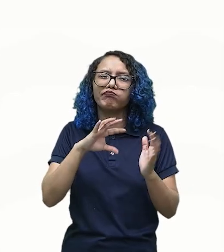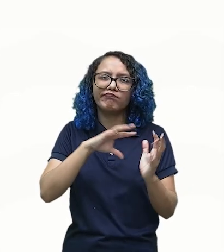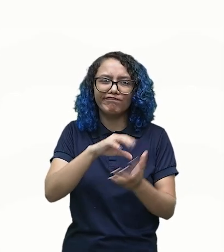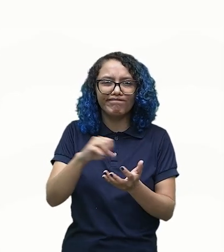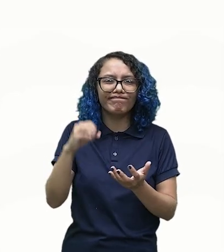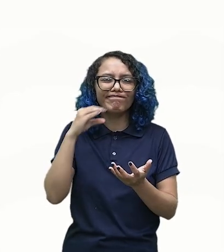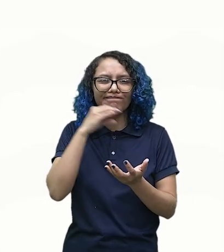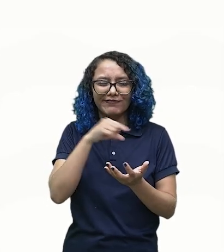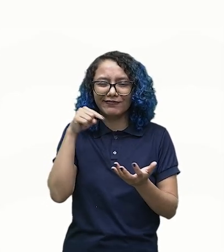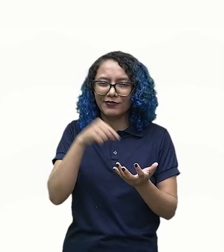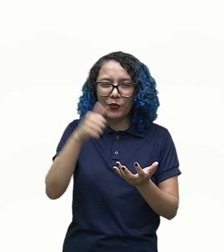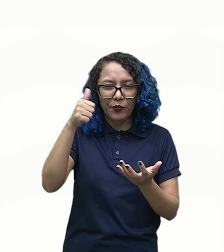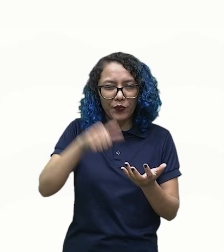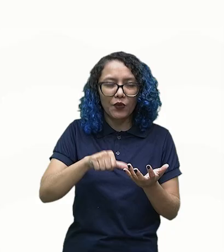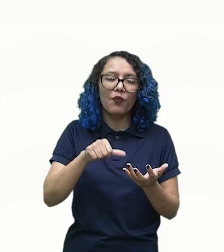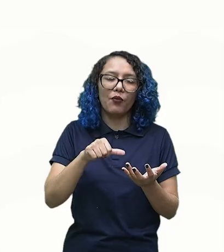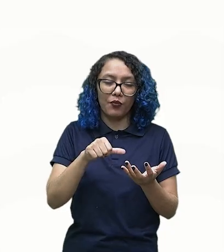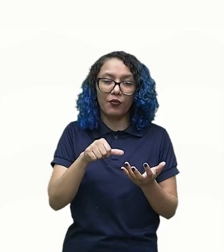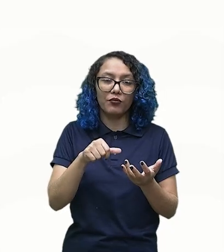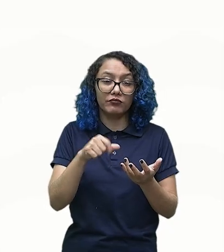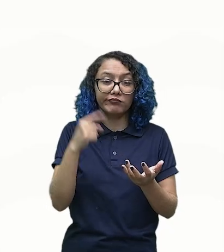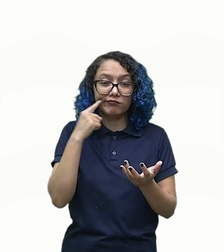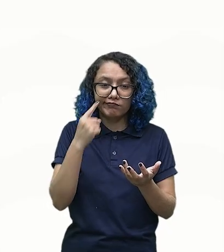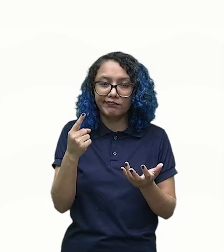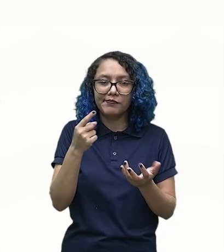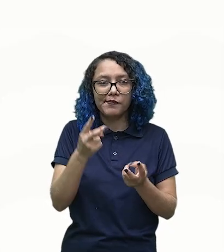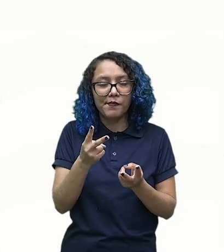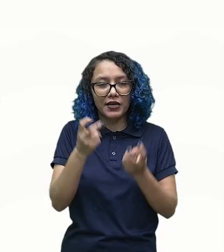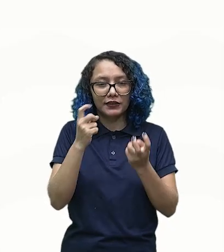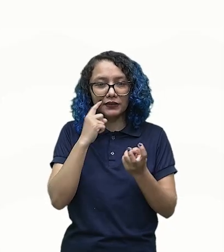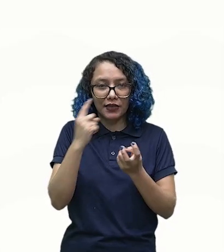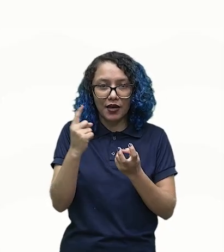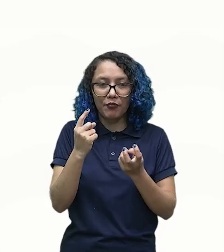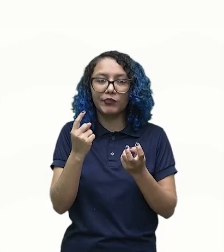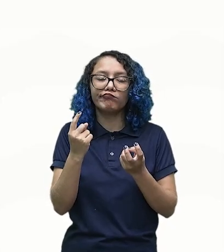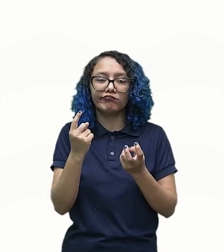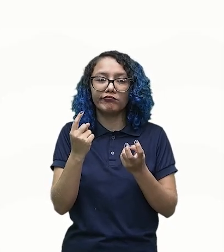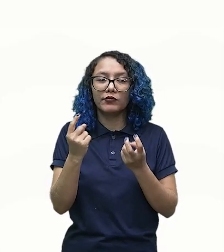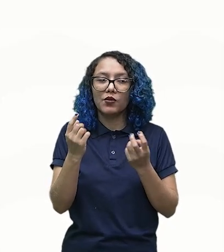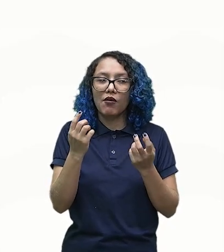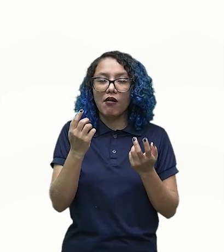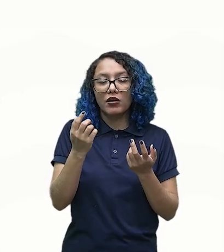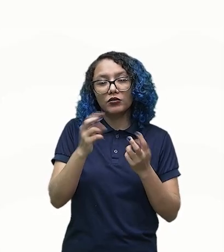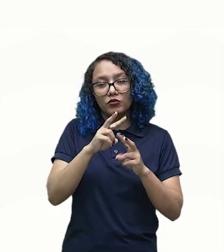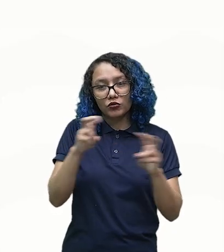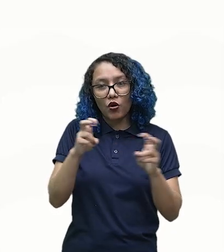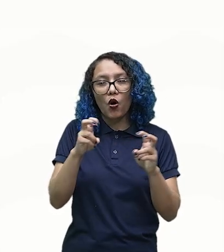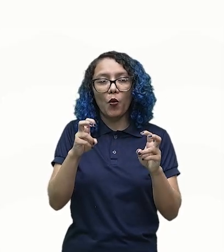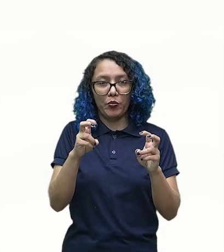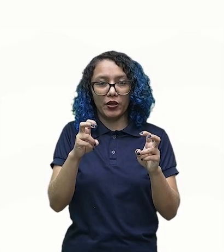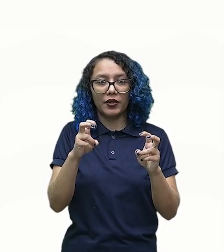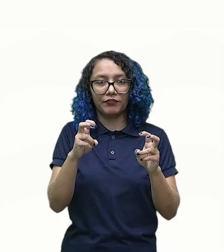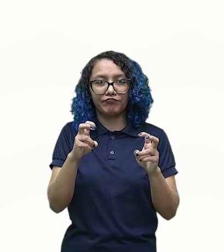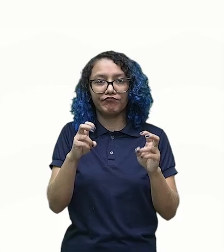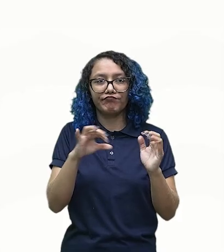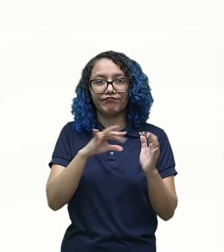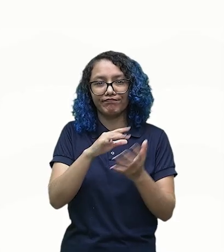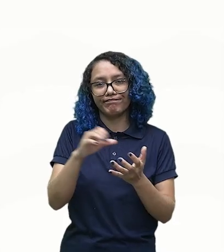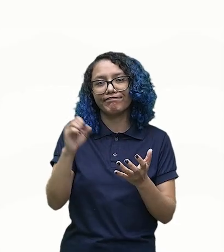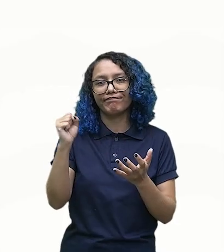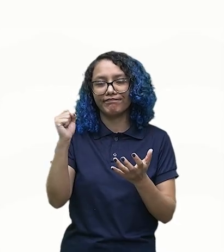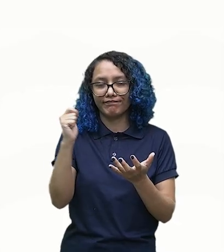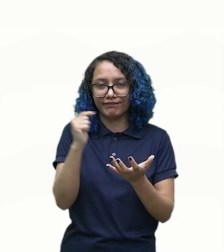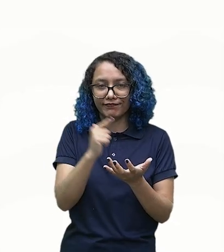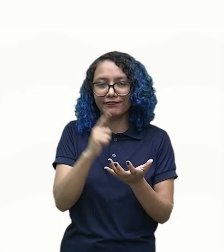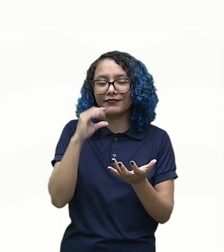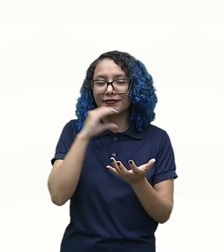Então, são essas informações que nós percebemos nessa imagem com relação a essa intensificação do efeito estufa que leva